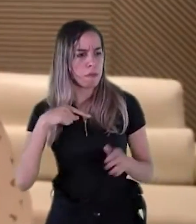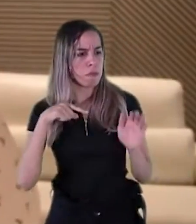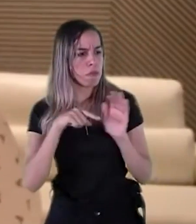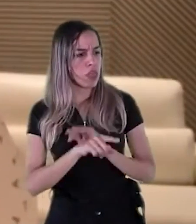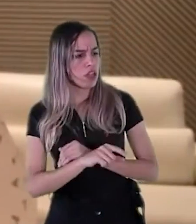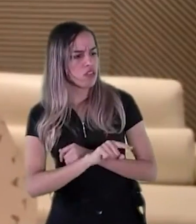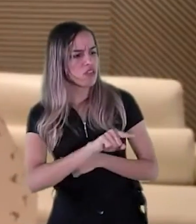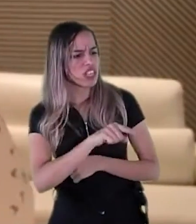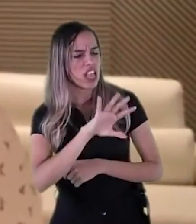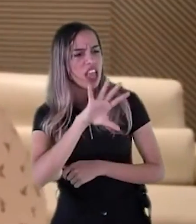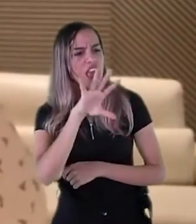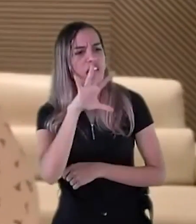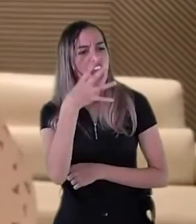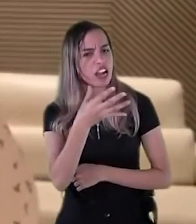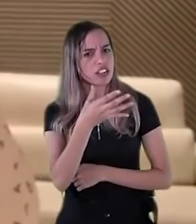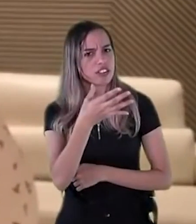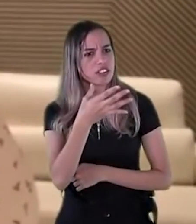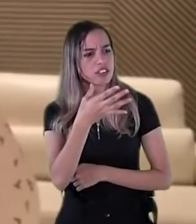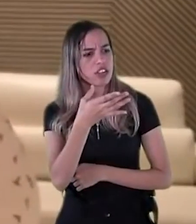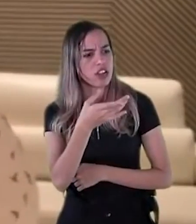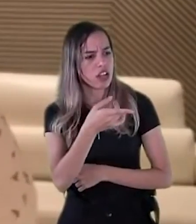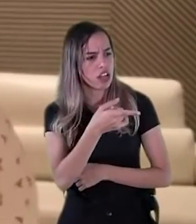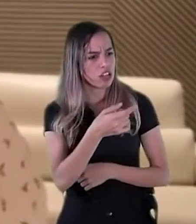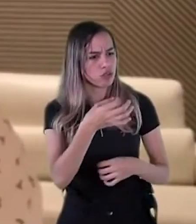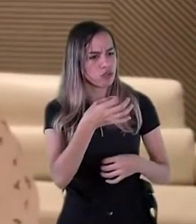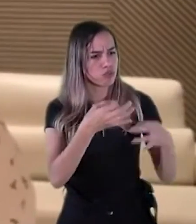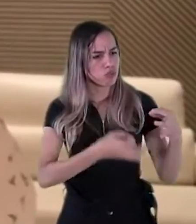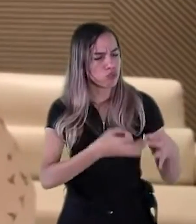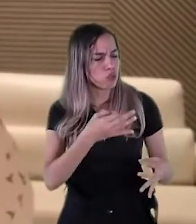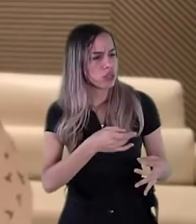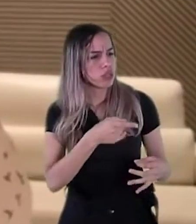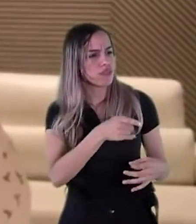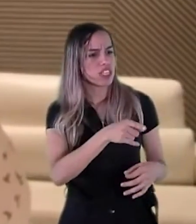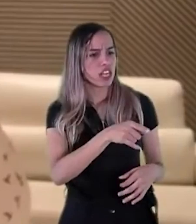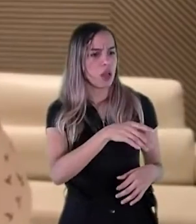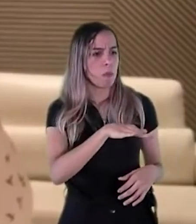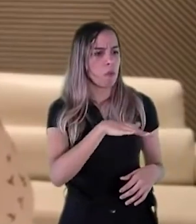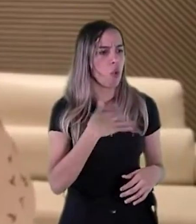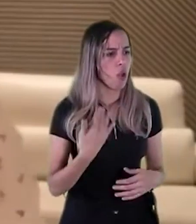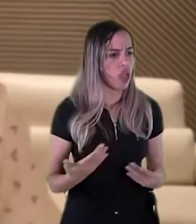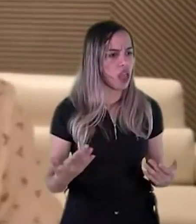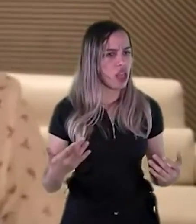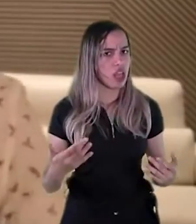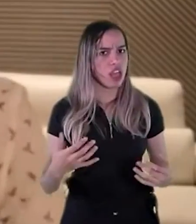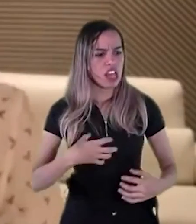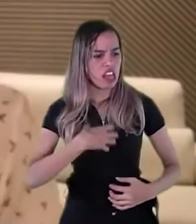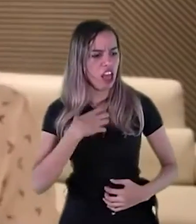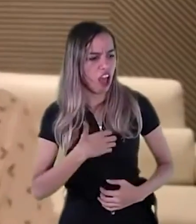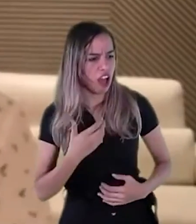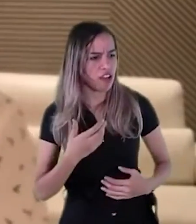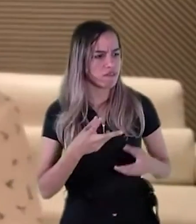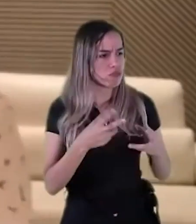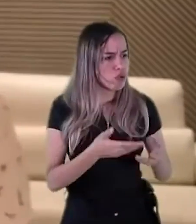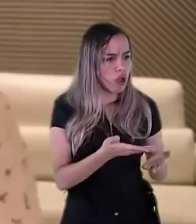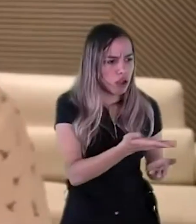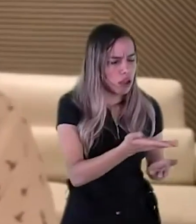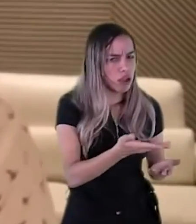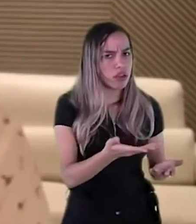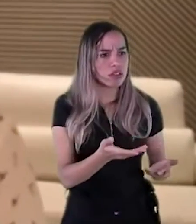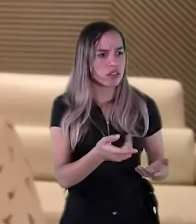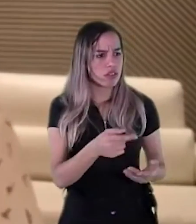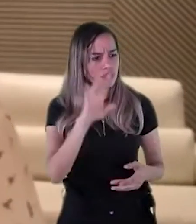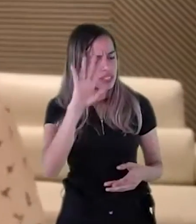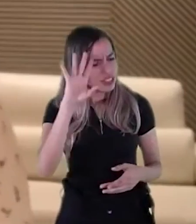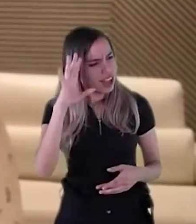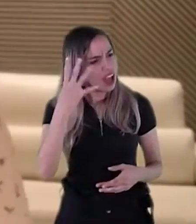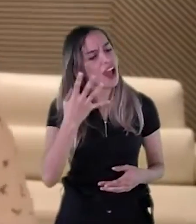justo morrer nessa situação? Morrer amarga como você está? Você acha justo encerrar os dias da